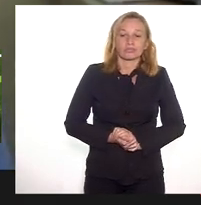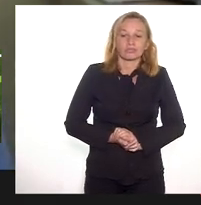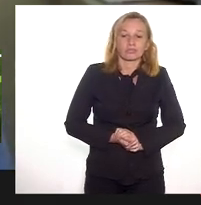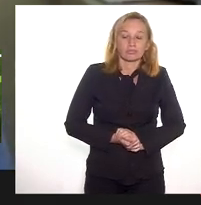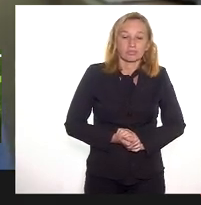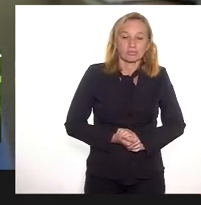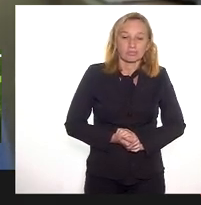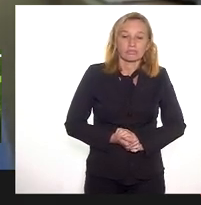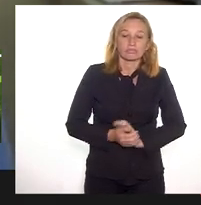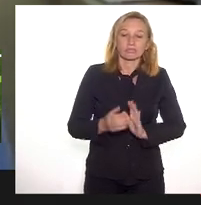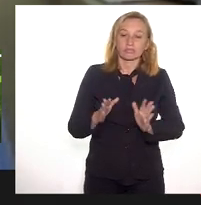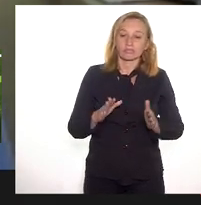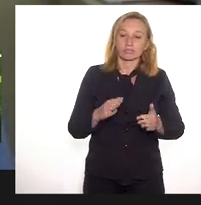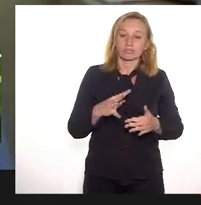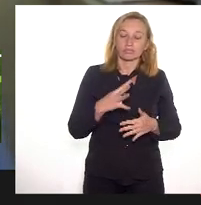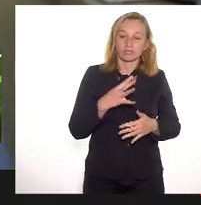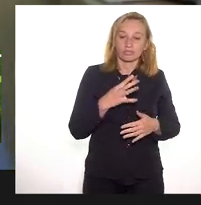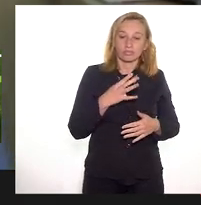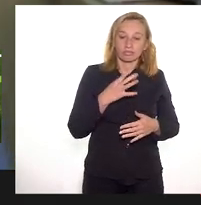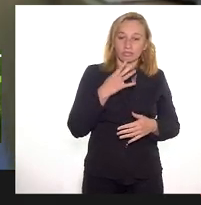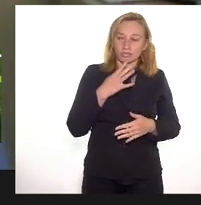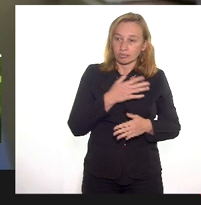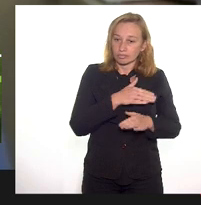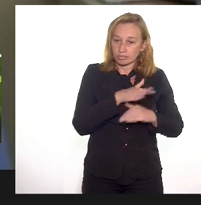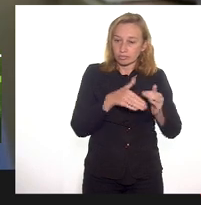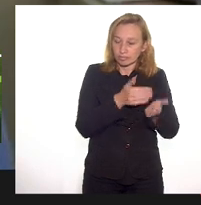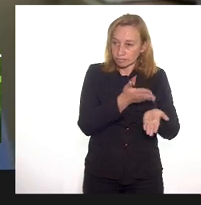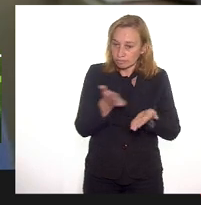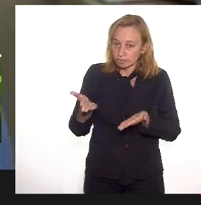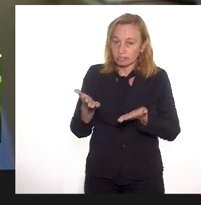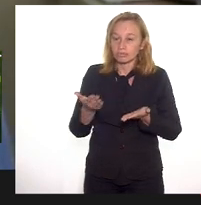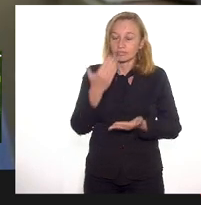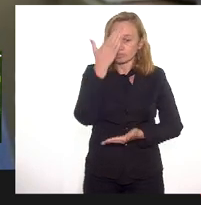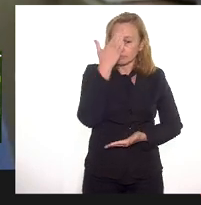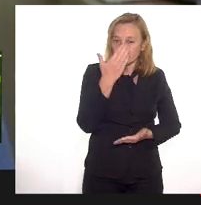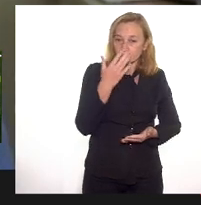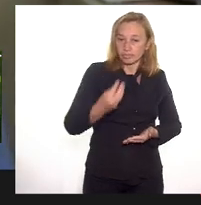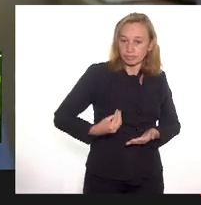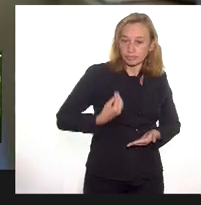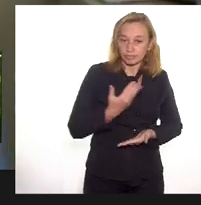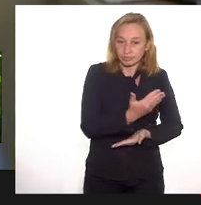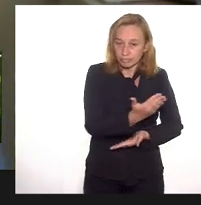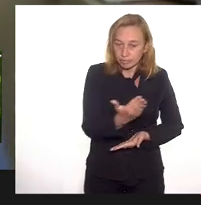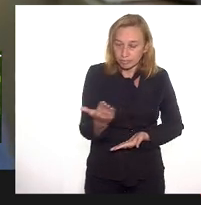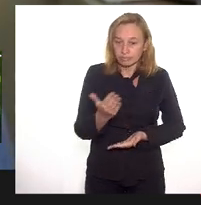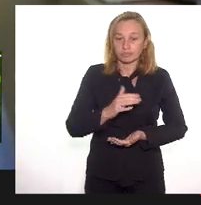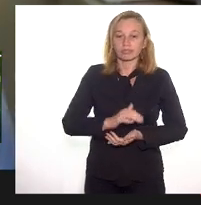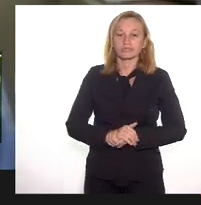aquiescência de todos e agradecendo a participação,